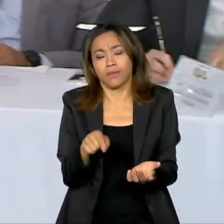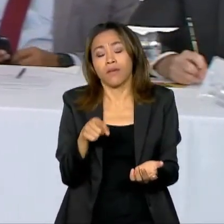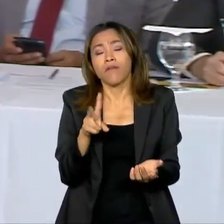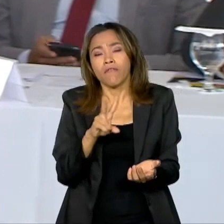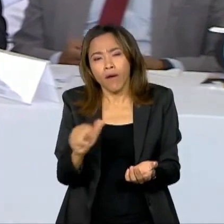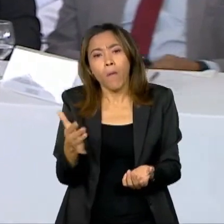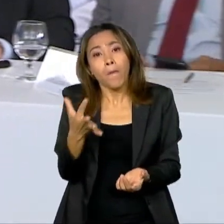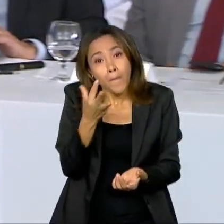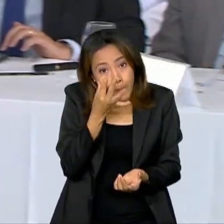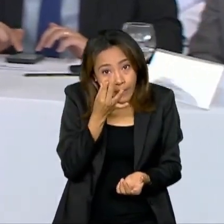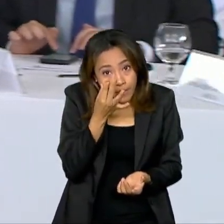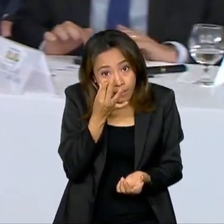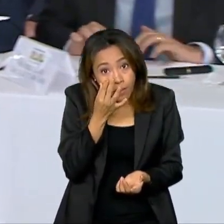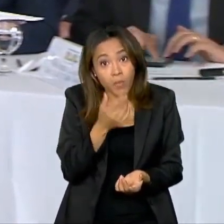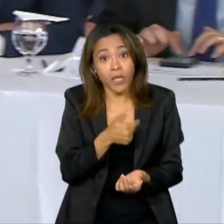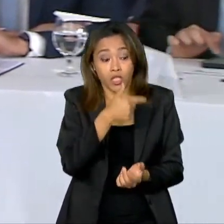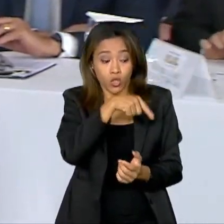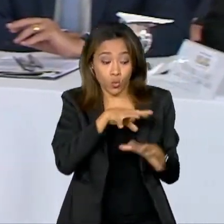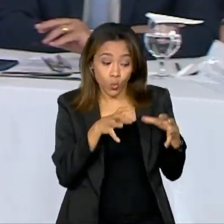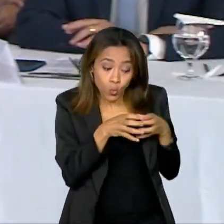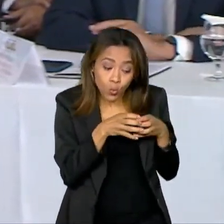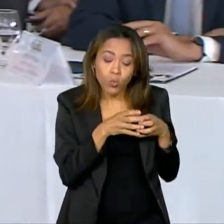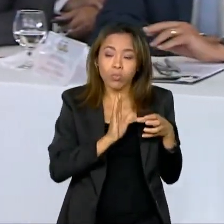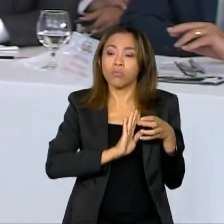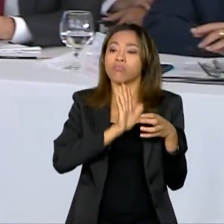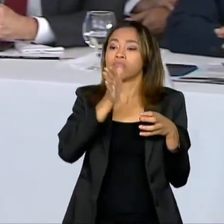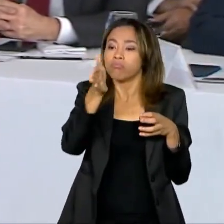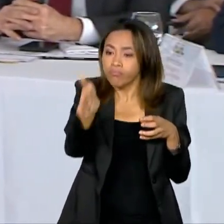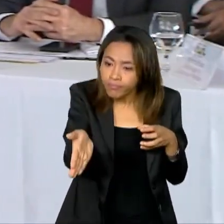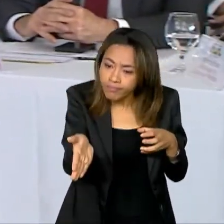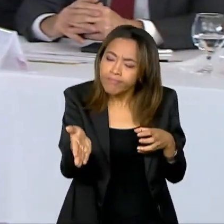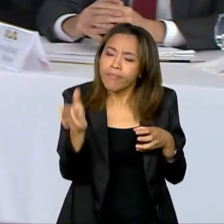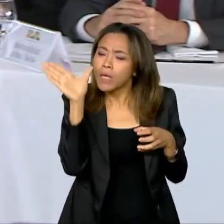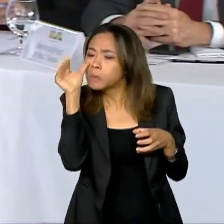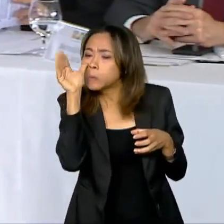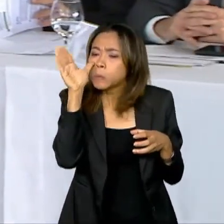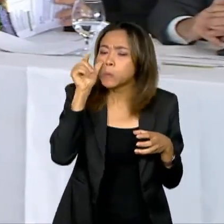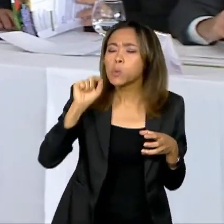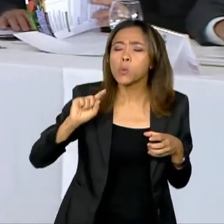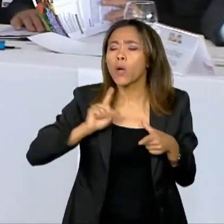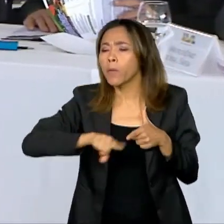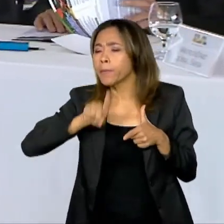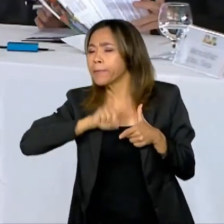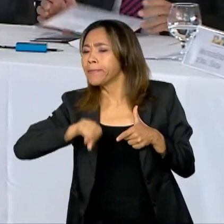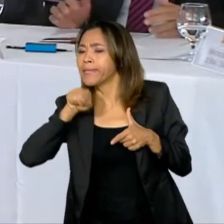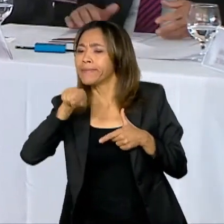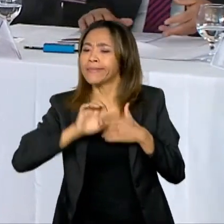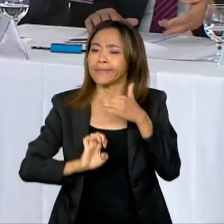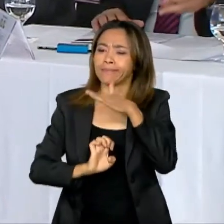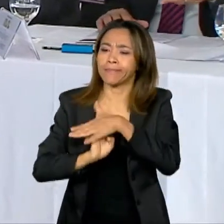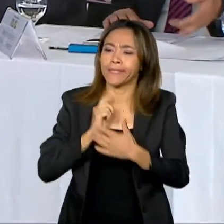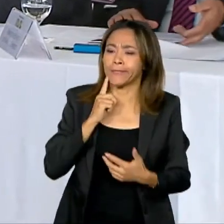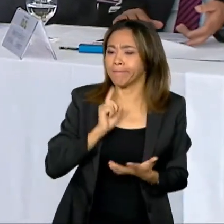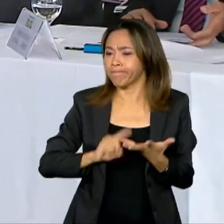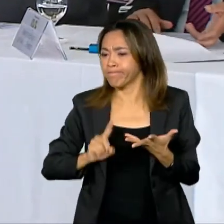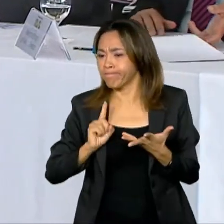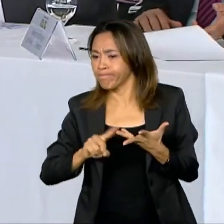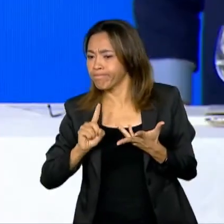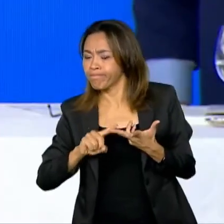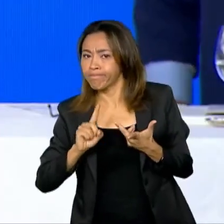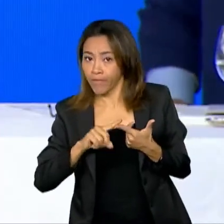presencialmente vão lá na empresa, identifica o gargalo, identifica o problema. O